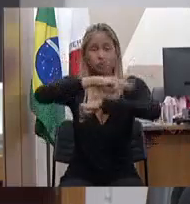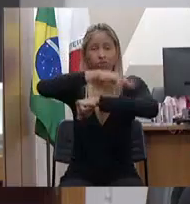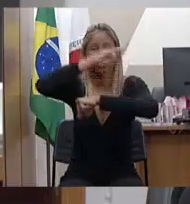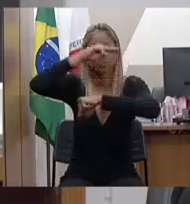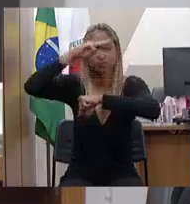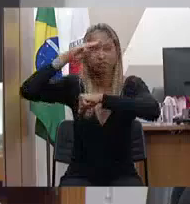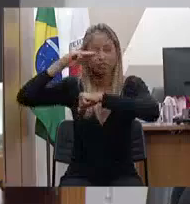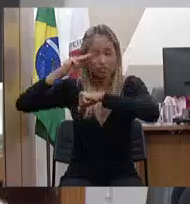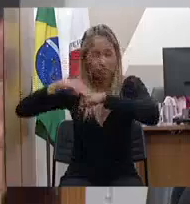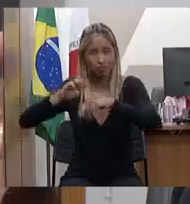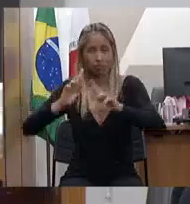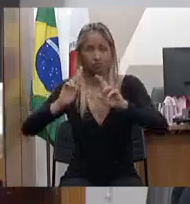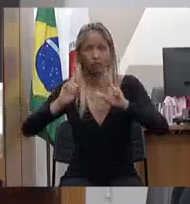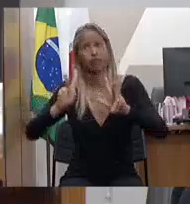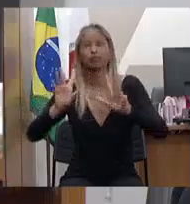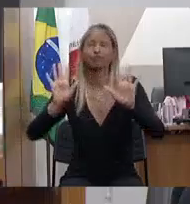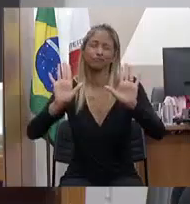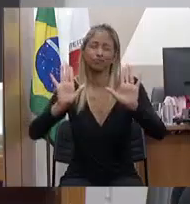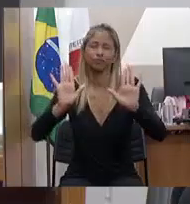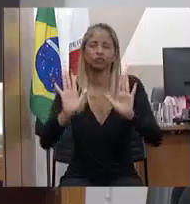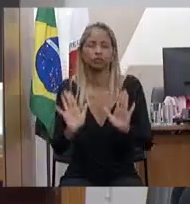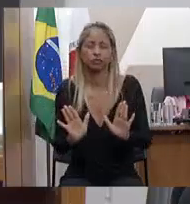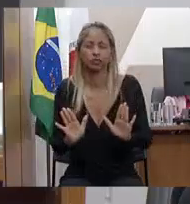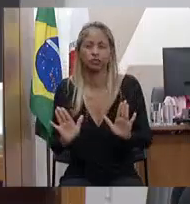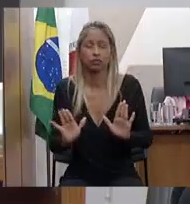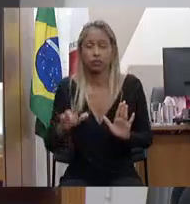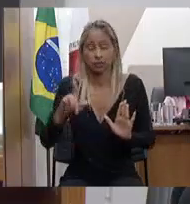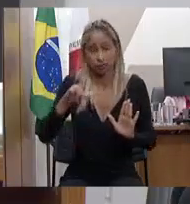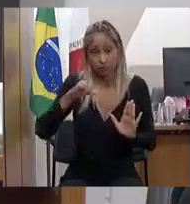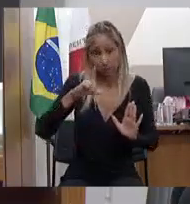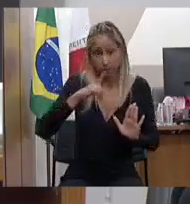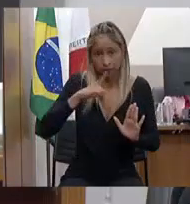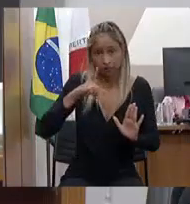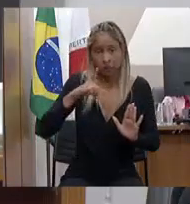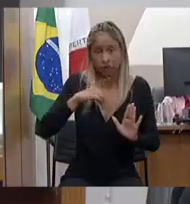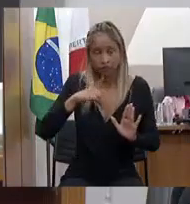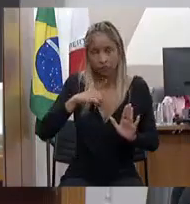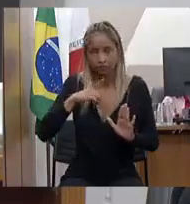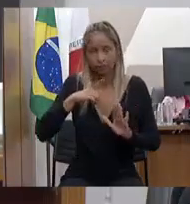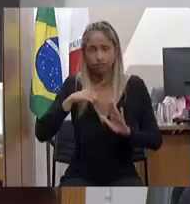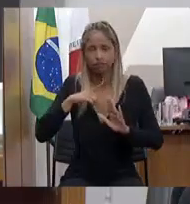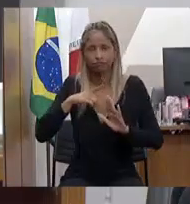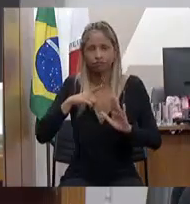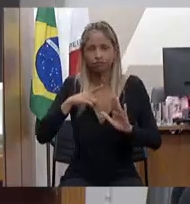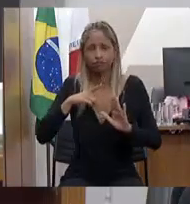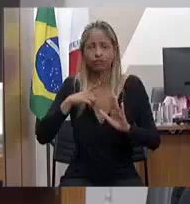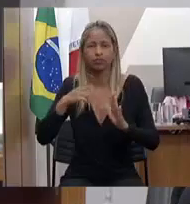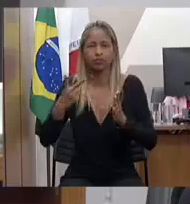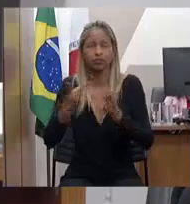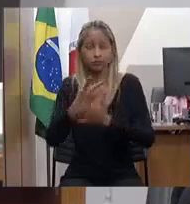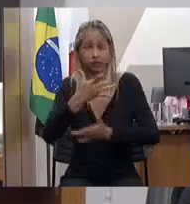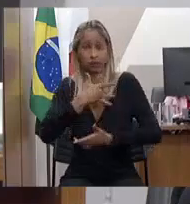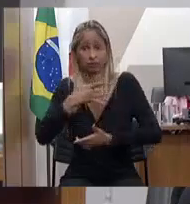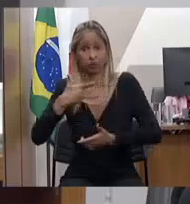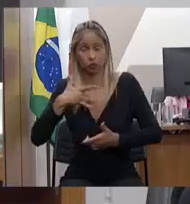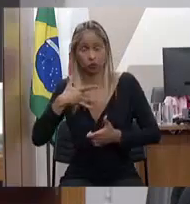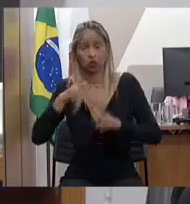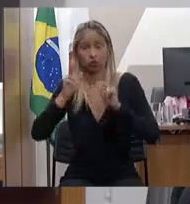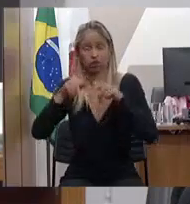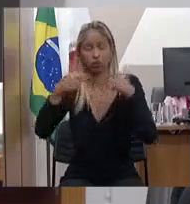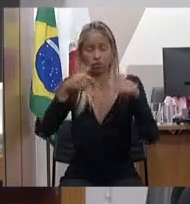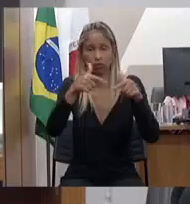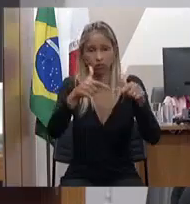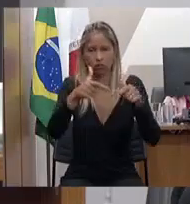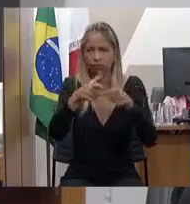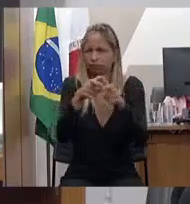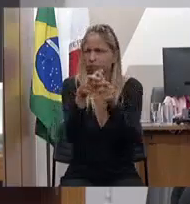coisa diferente entre aspas aqui também nós tivemos um impacto do ponto de vista da saúde dos trabalhadores